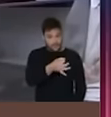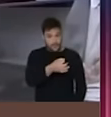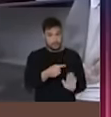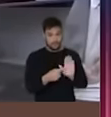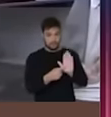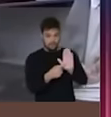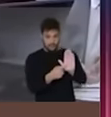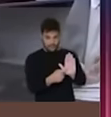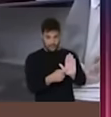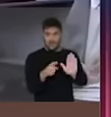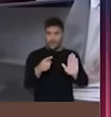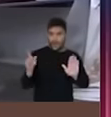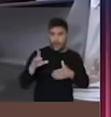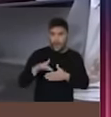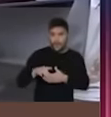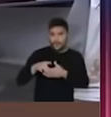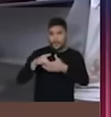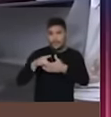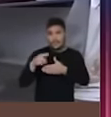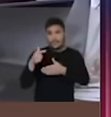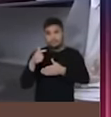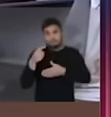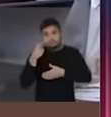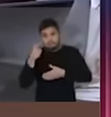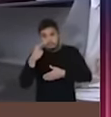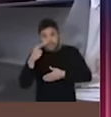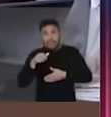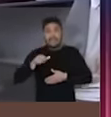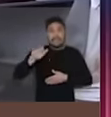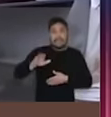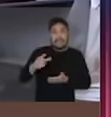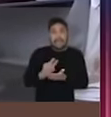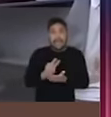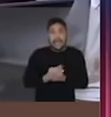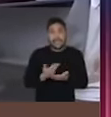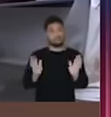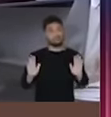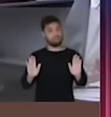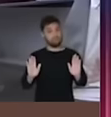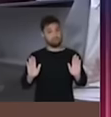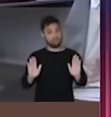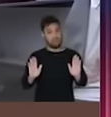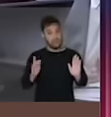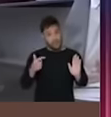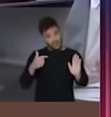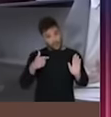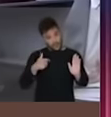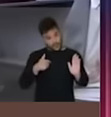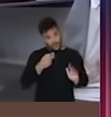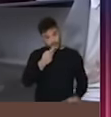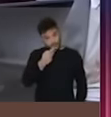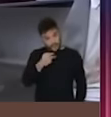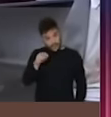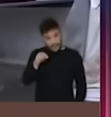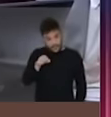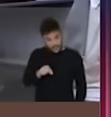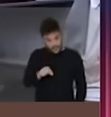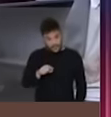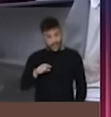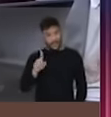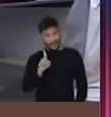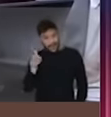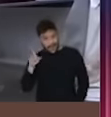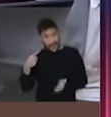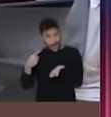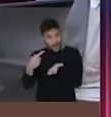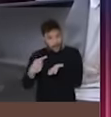mas vão ter a carne vai ser tributada a inclusão das carnes aconteceu após pressão do setor de alimentos da bancada